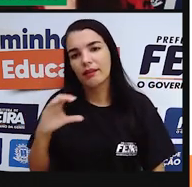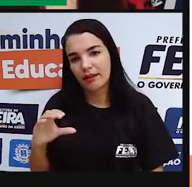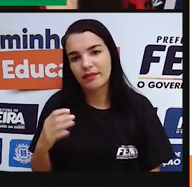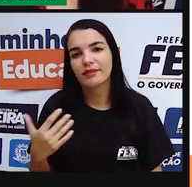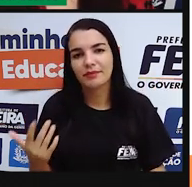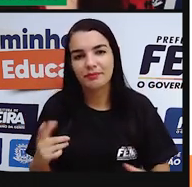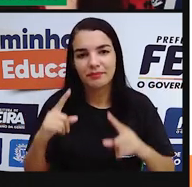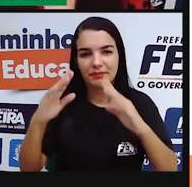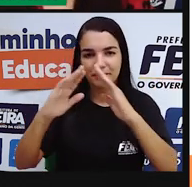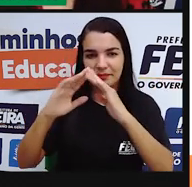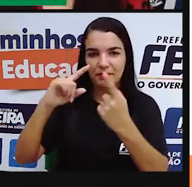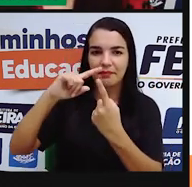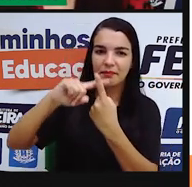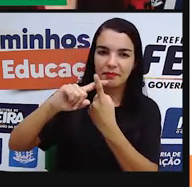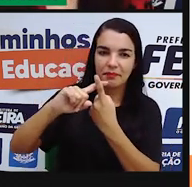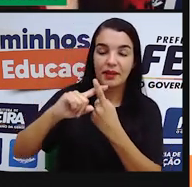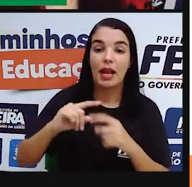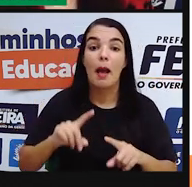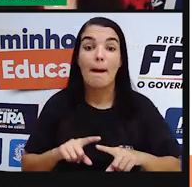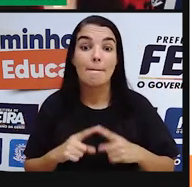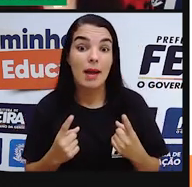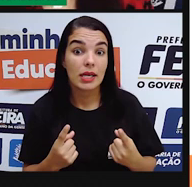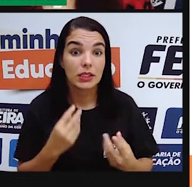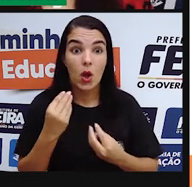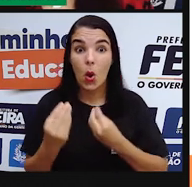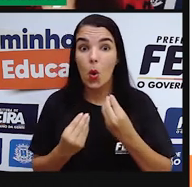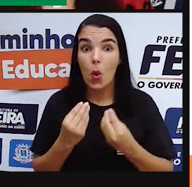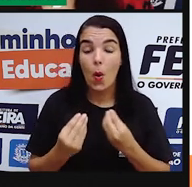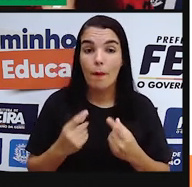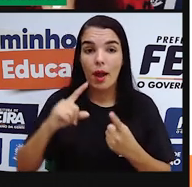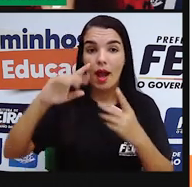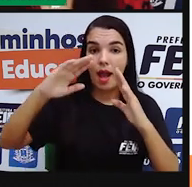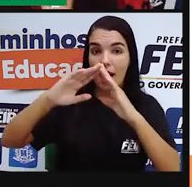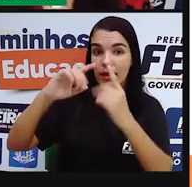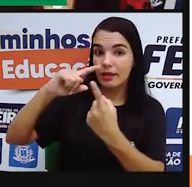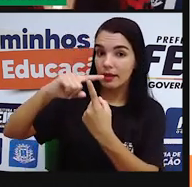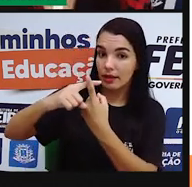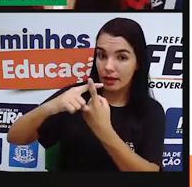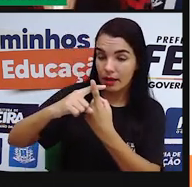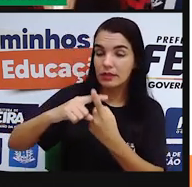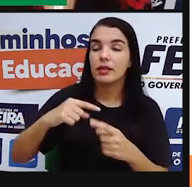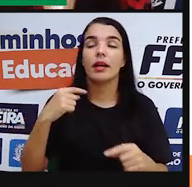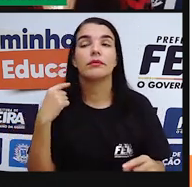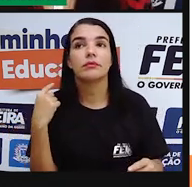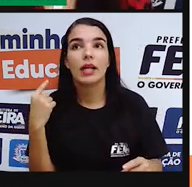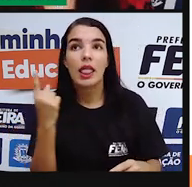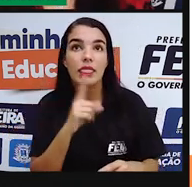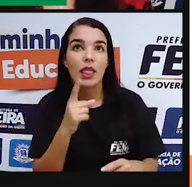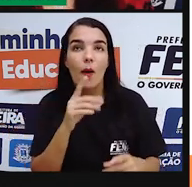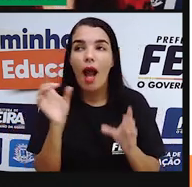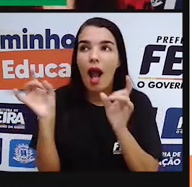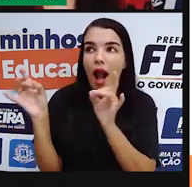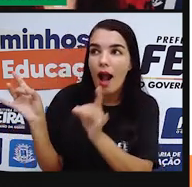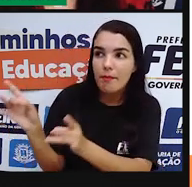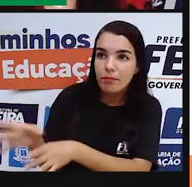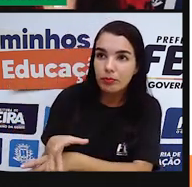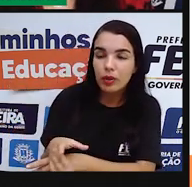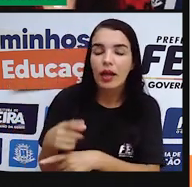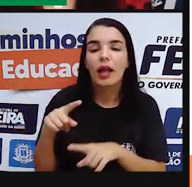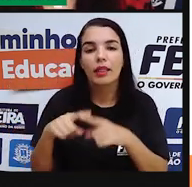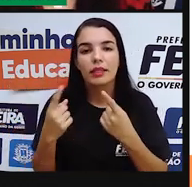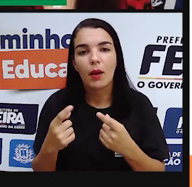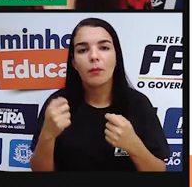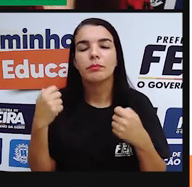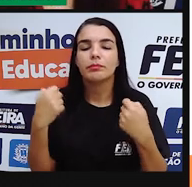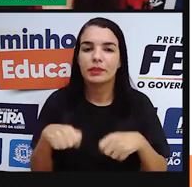Mas como a igreja não conseguia acabar com a popularidade da festa, foi devido a isso, né, que surgiu há